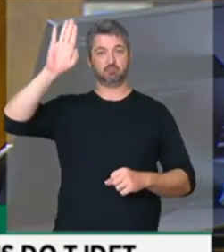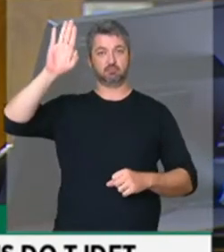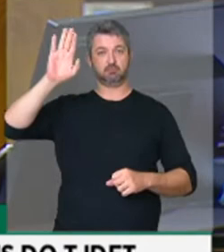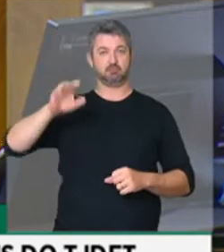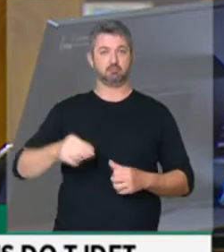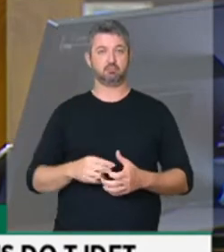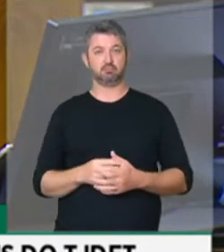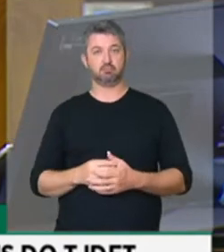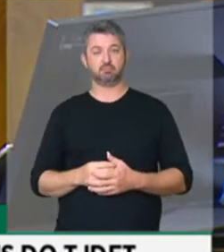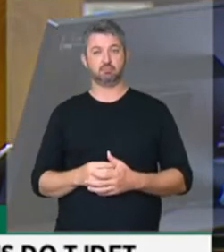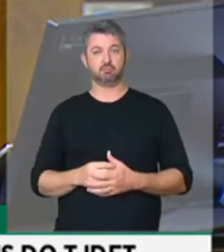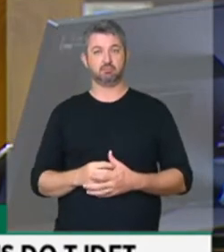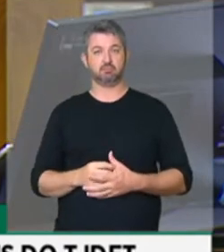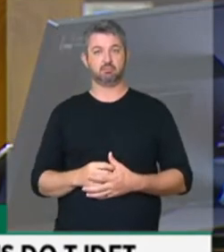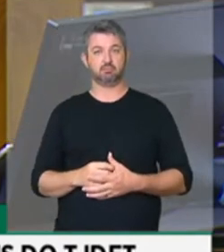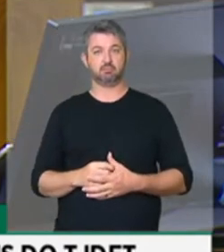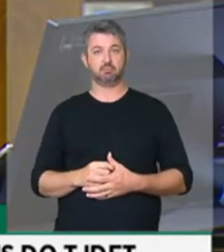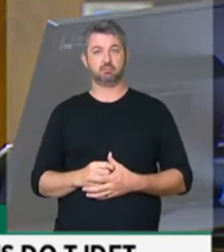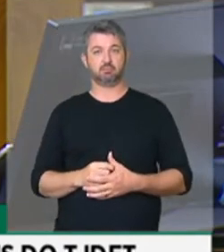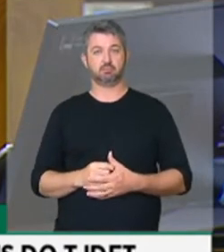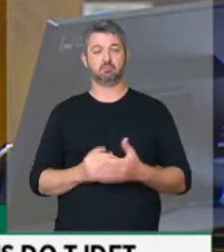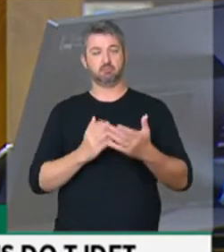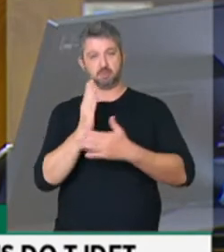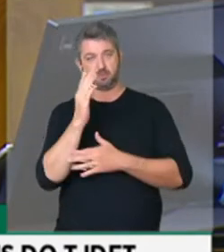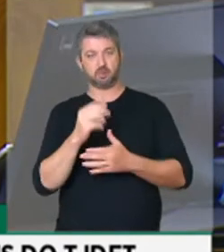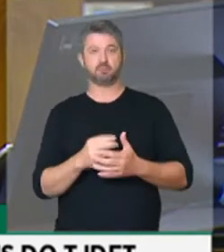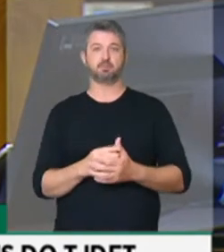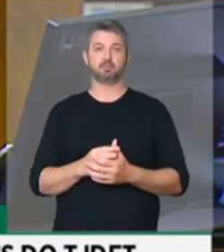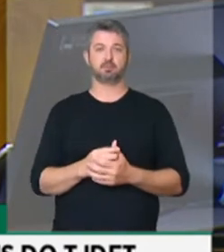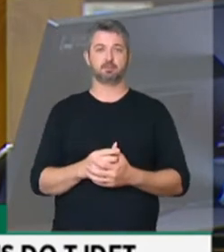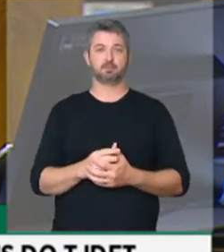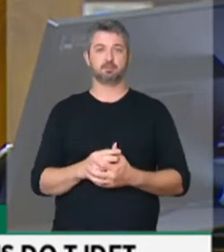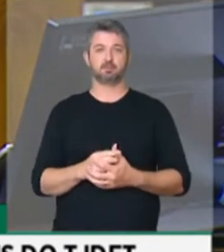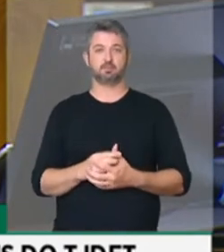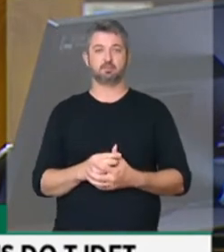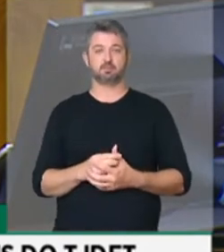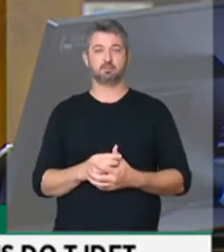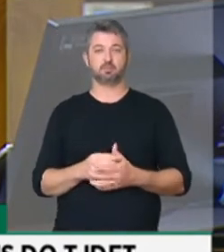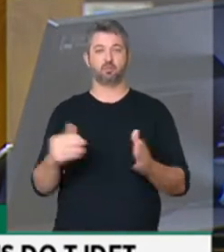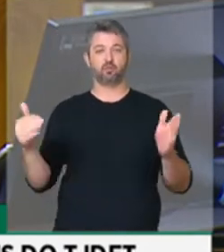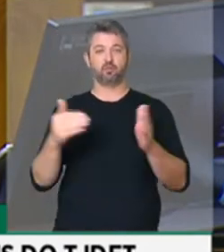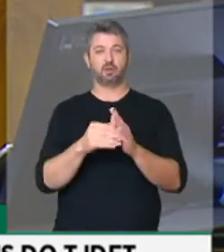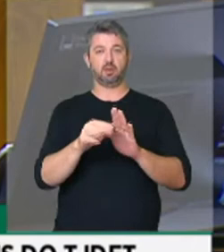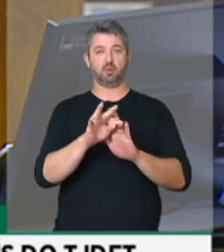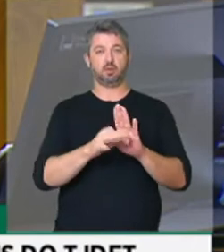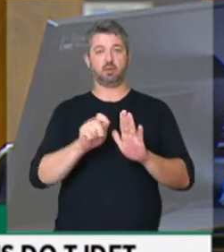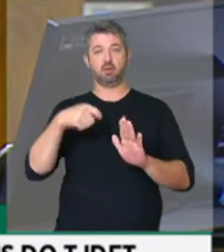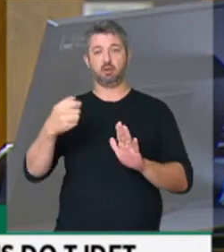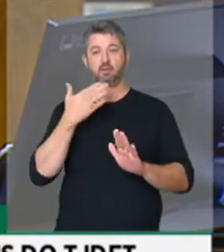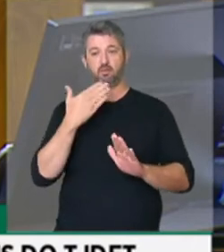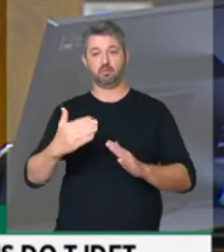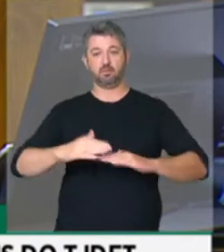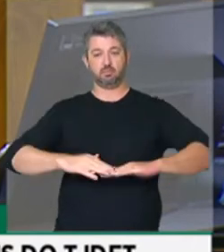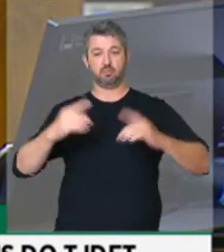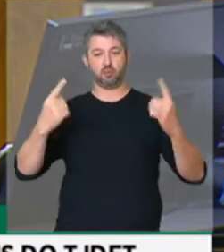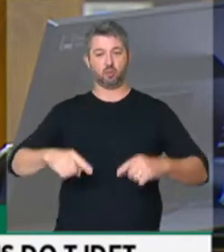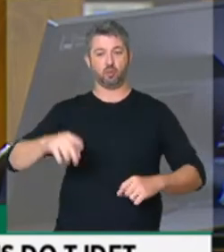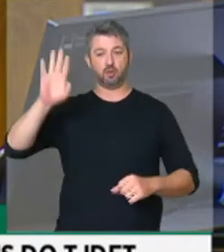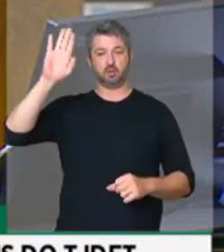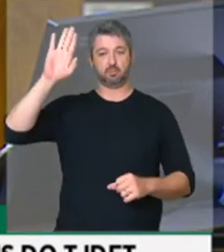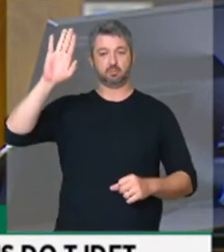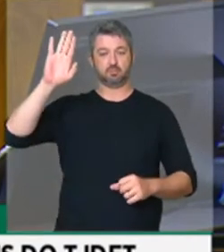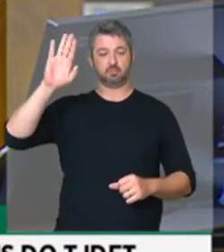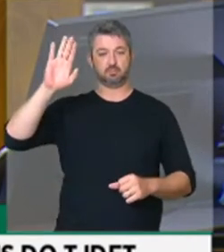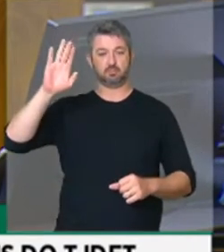como se acham. Aprovado. Em votação, a redação final. Aqueles que forem pela aprovação, permaneçam como se